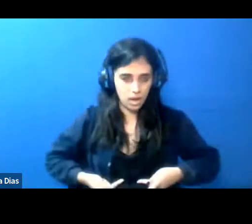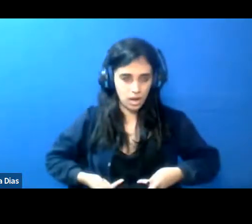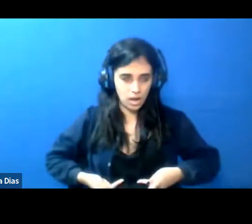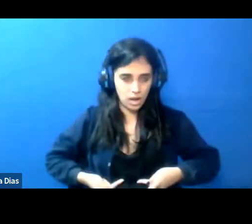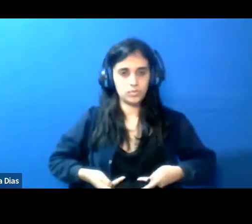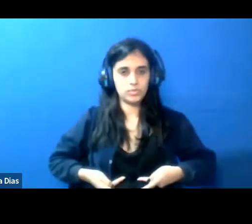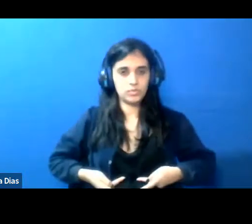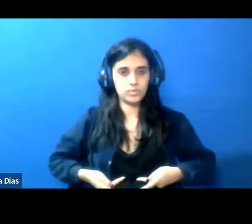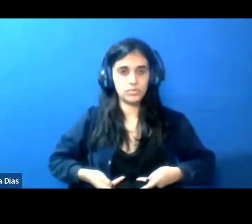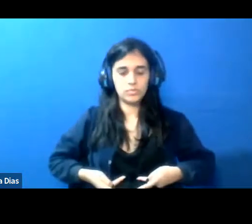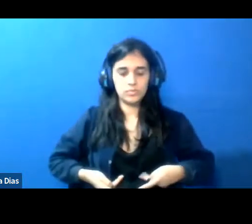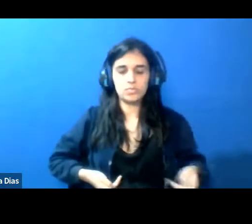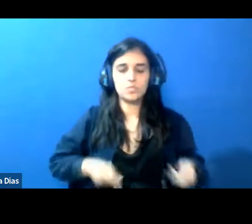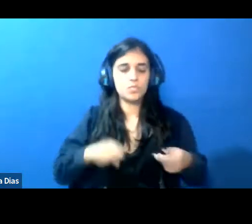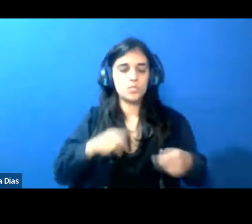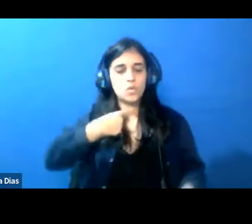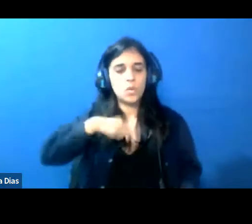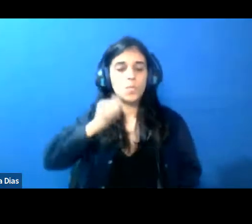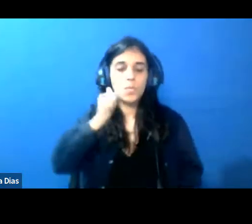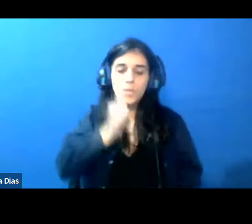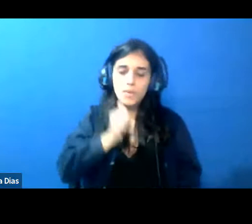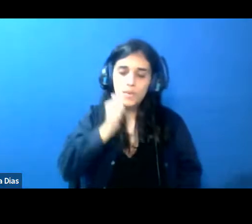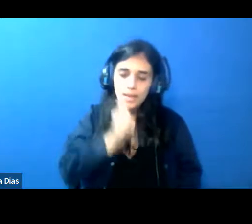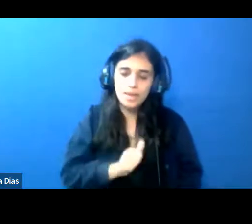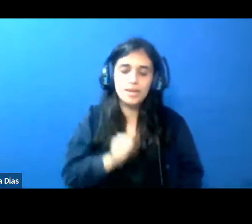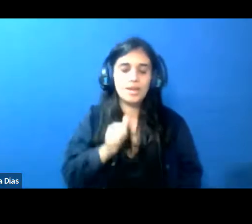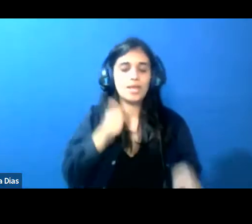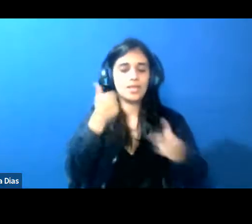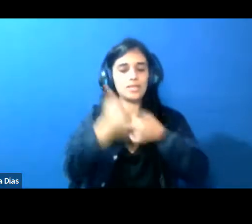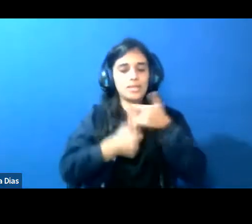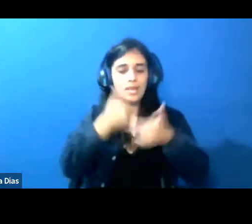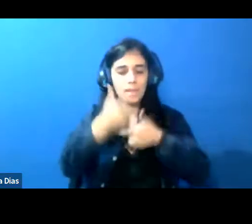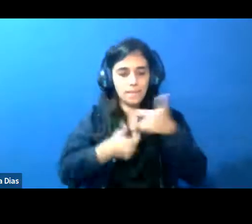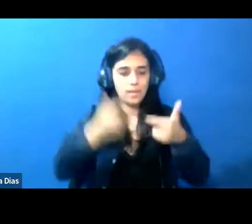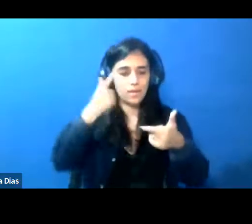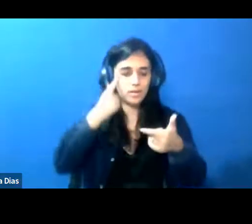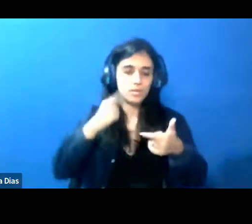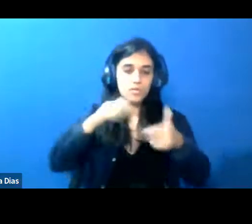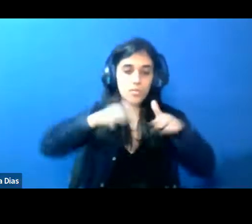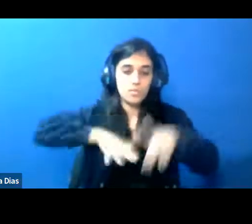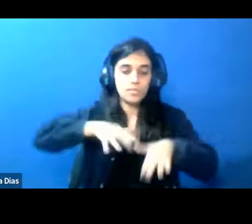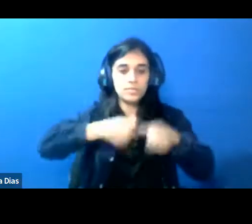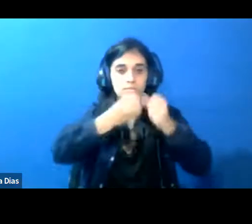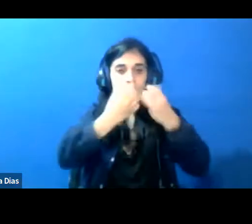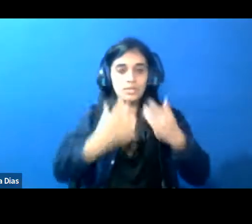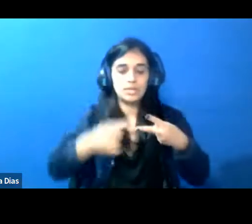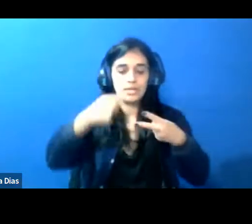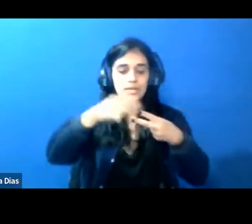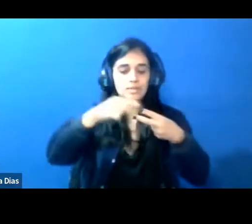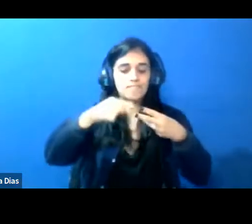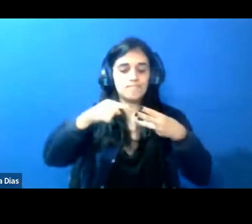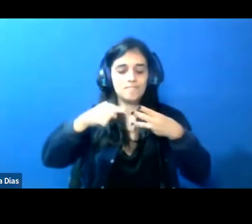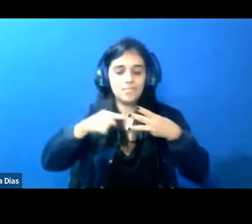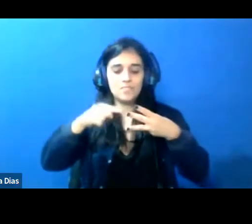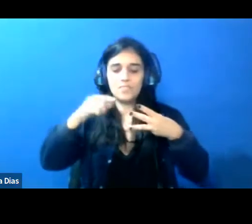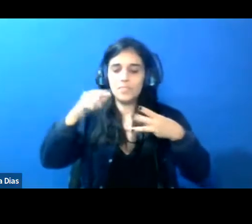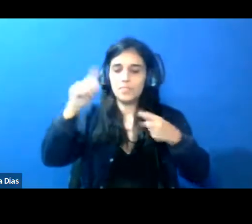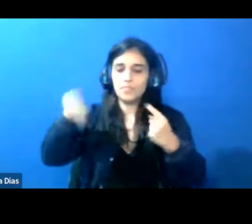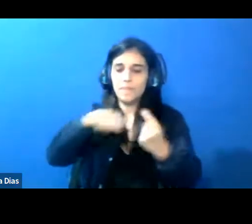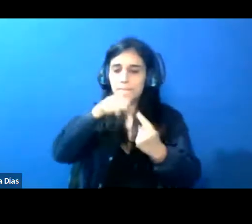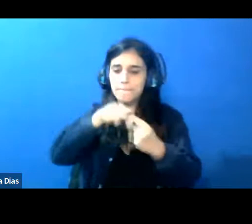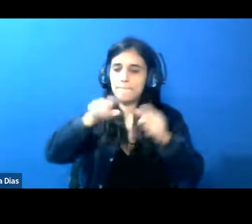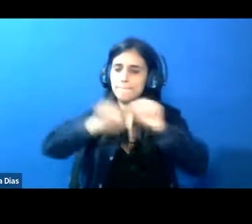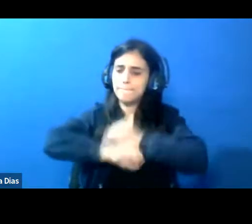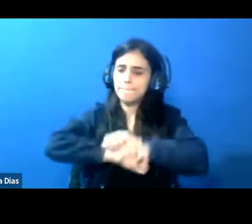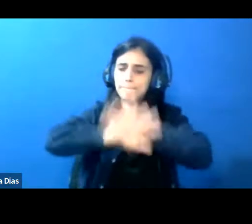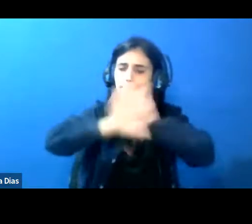enquanto mulheres camponesas, o movimento traça, então, 3 objetivos bem concretos